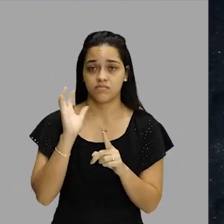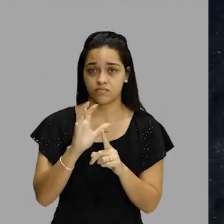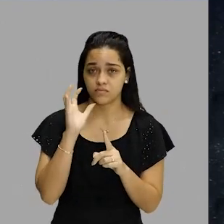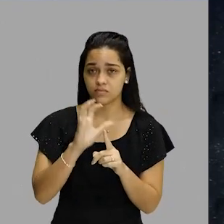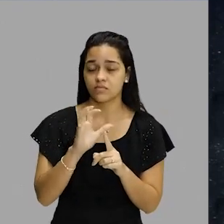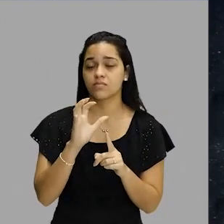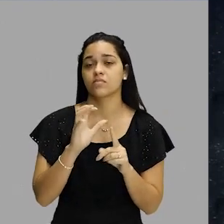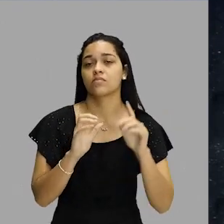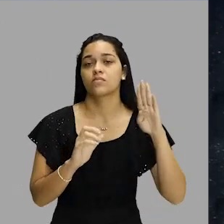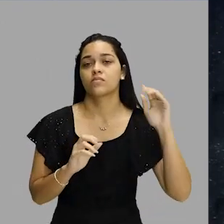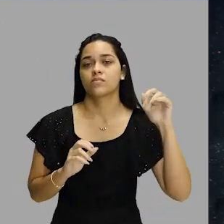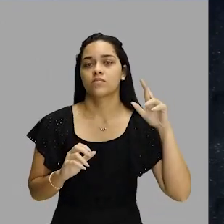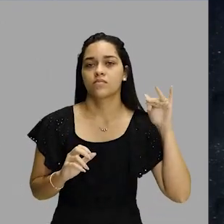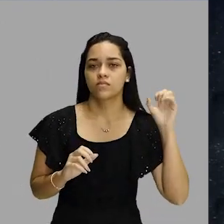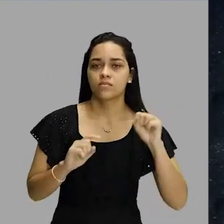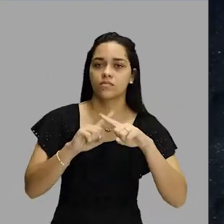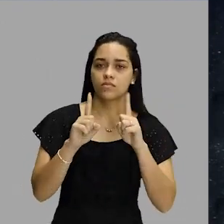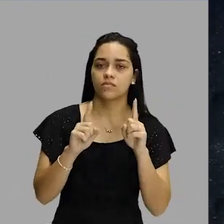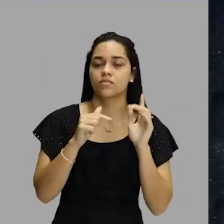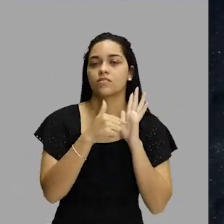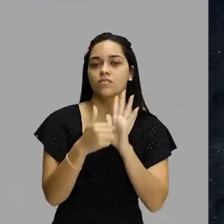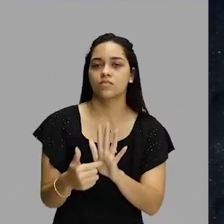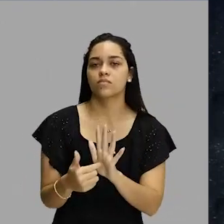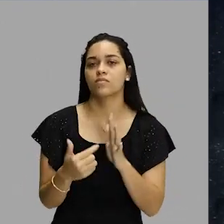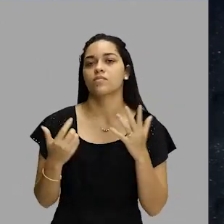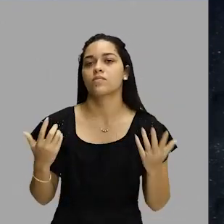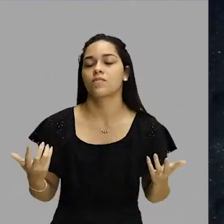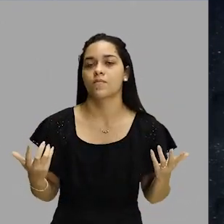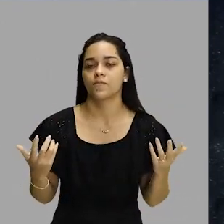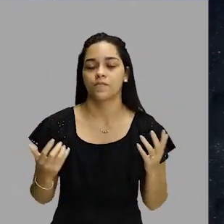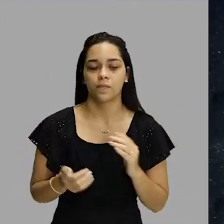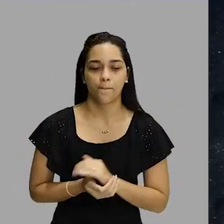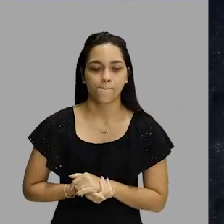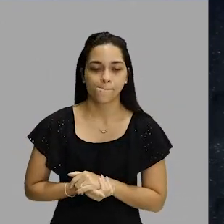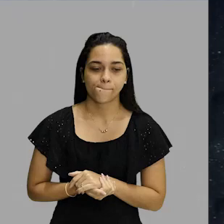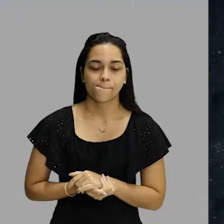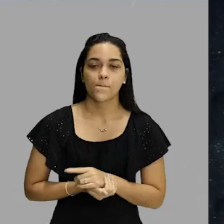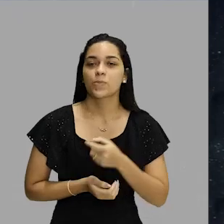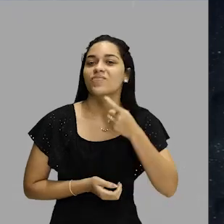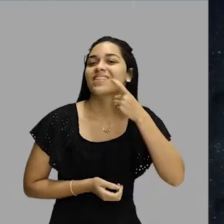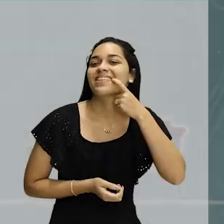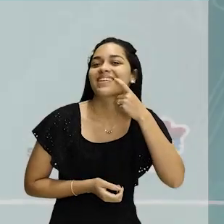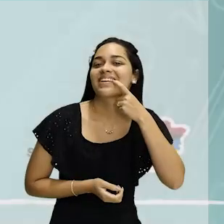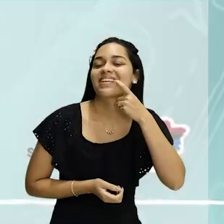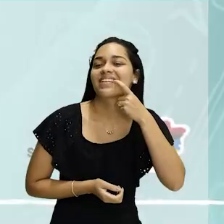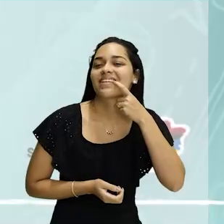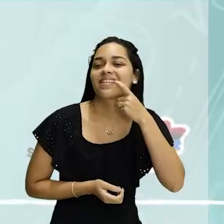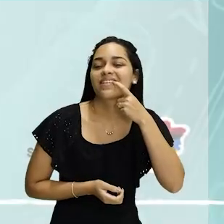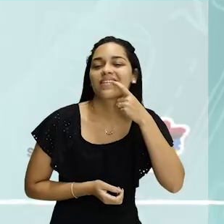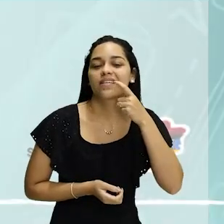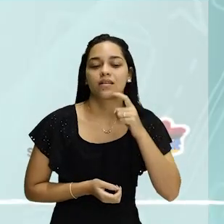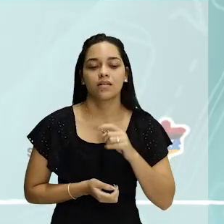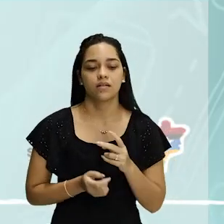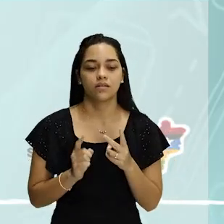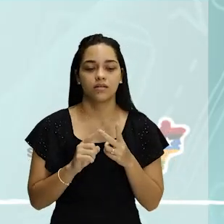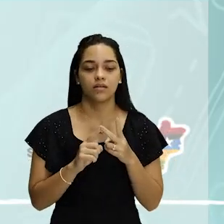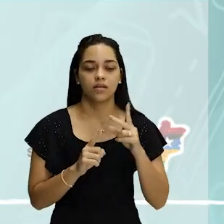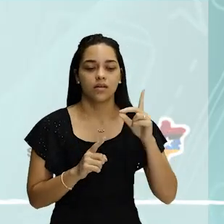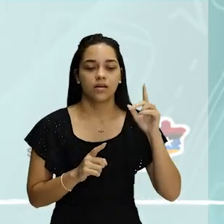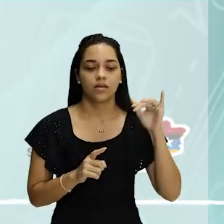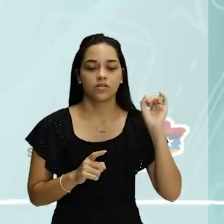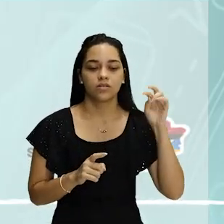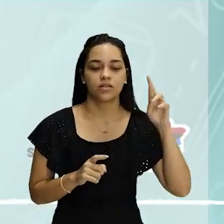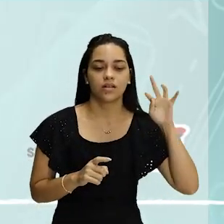bactérias. Mas eu resolvi colocar essas aqui, né? Cárie dentária, nós vamos falar sobre a disenteria,